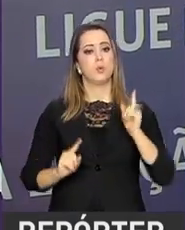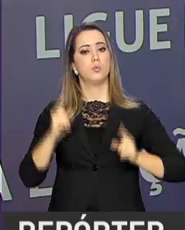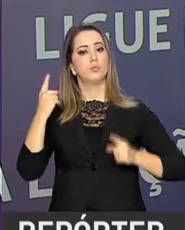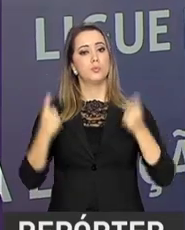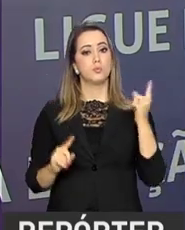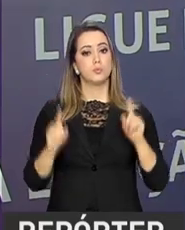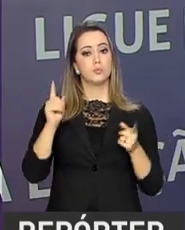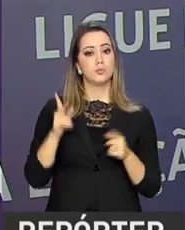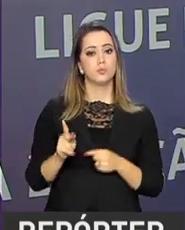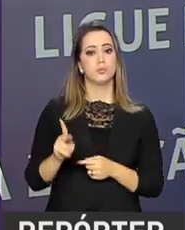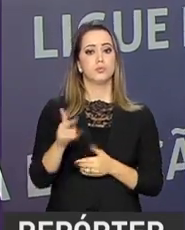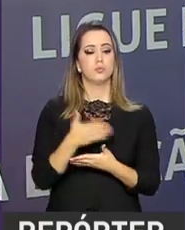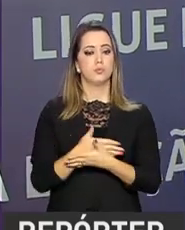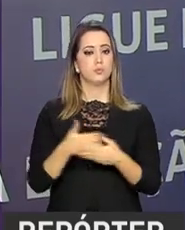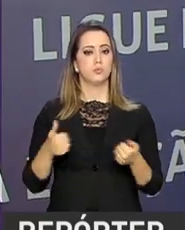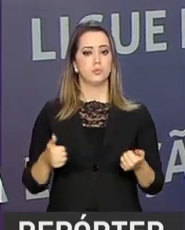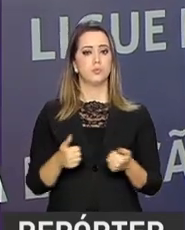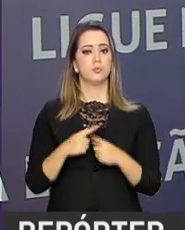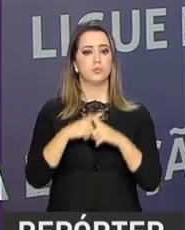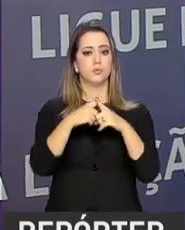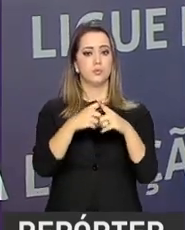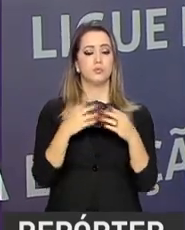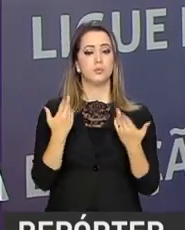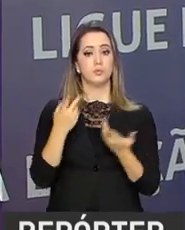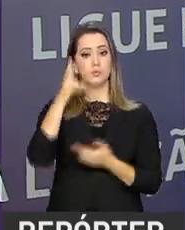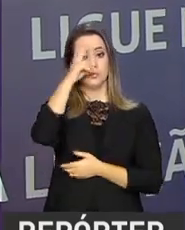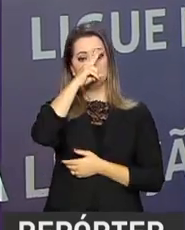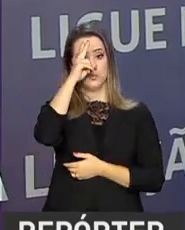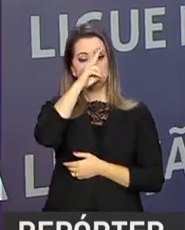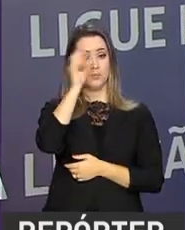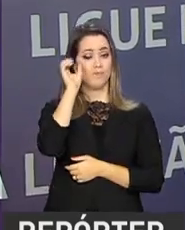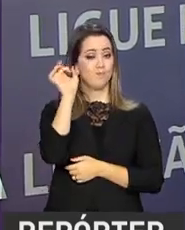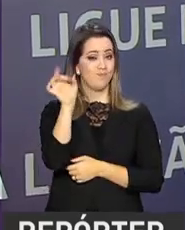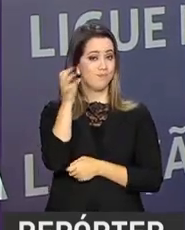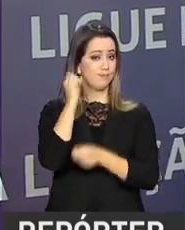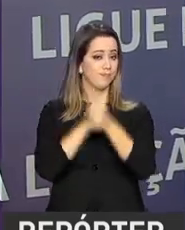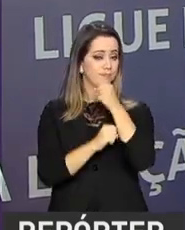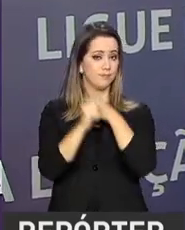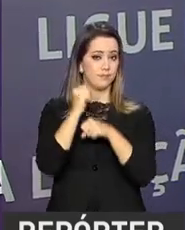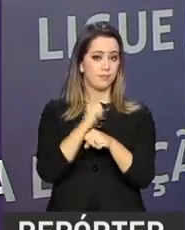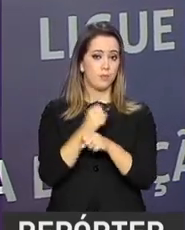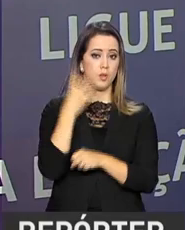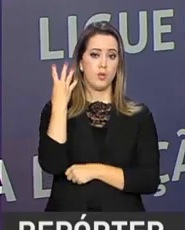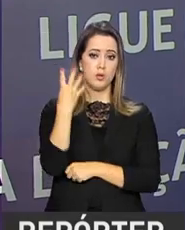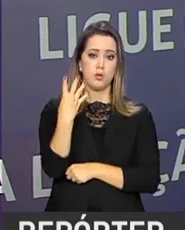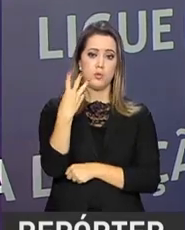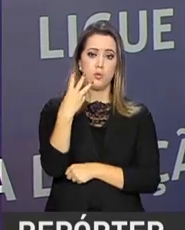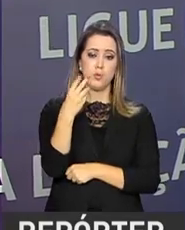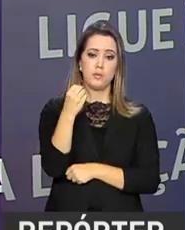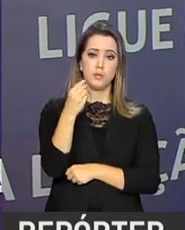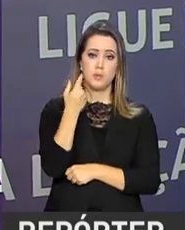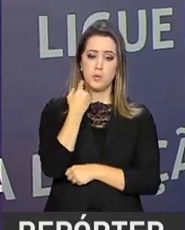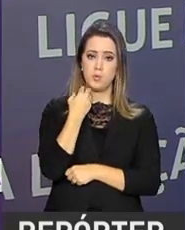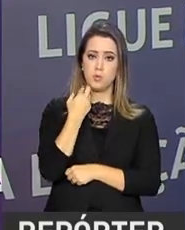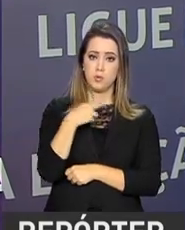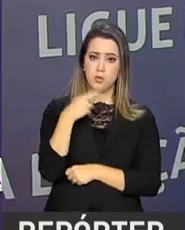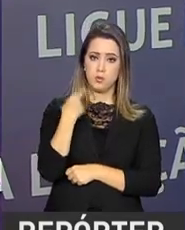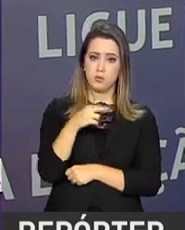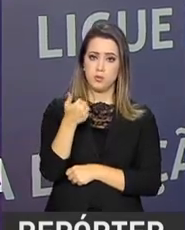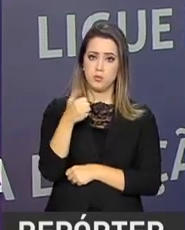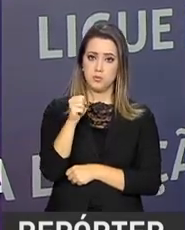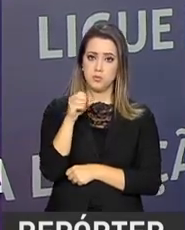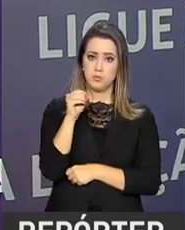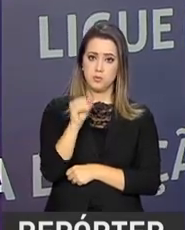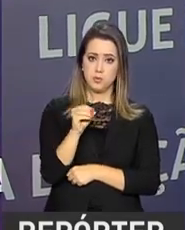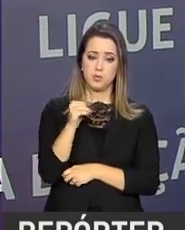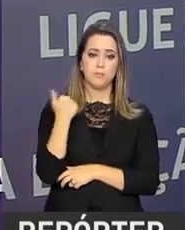cada vez melhor né mais positivo lembrando que só no ano passado foram mais de 4.300 denúncia no ligue 180